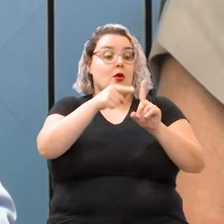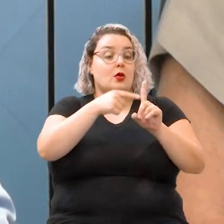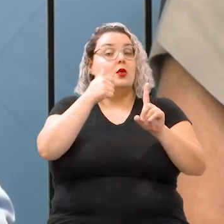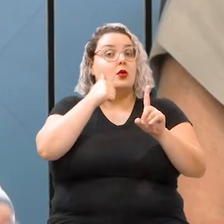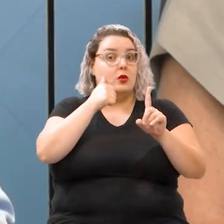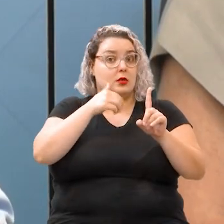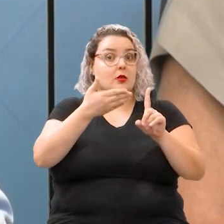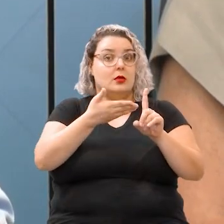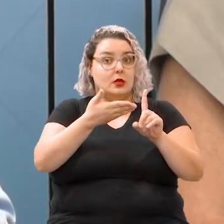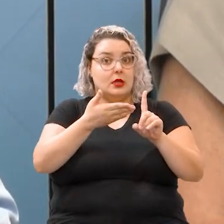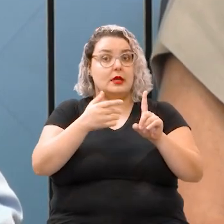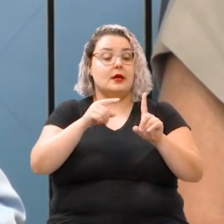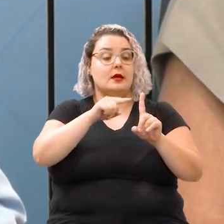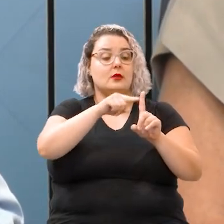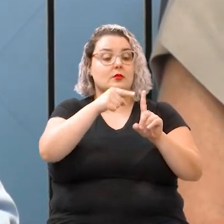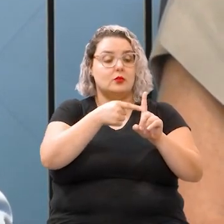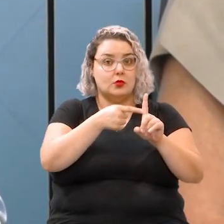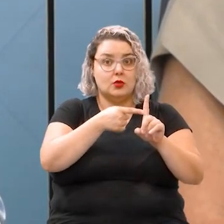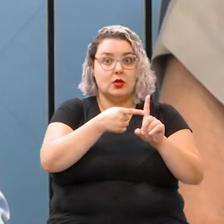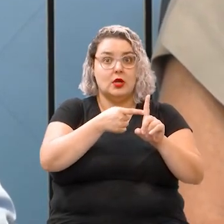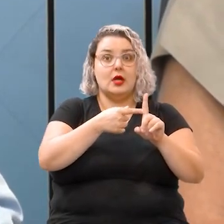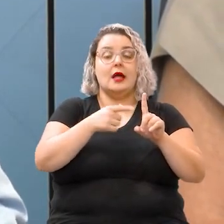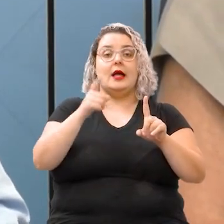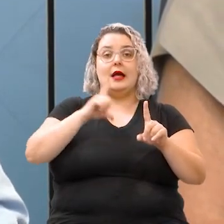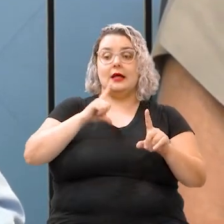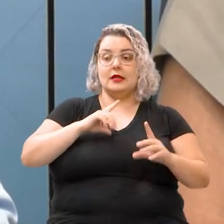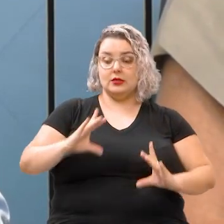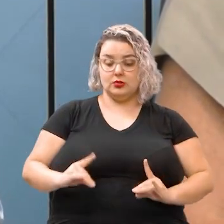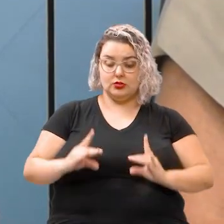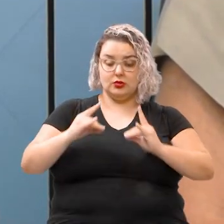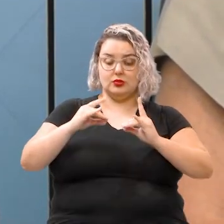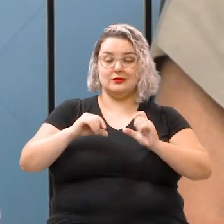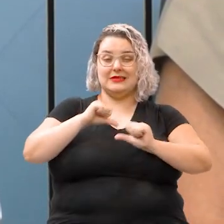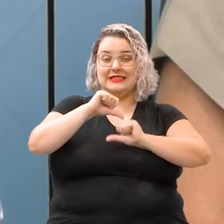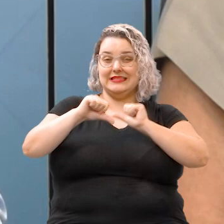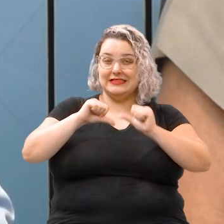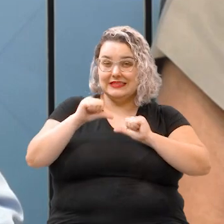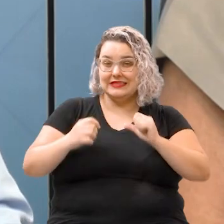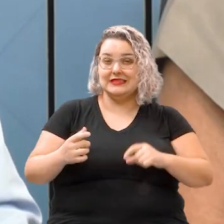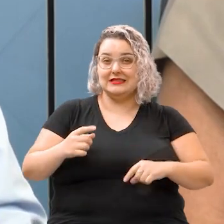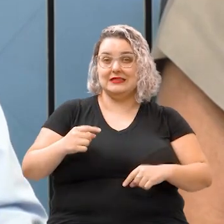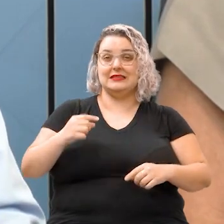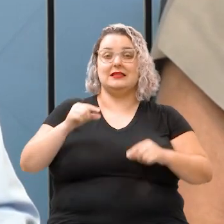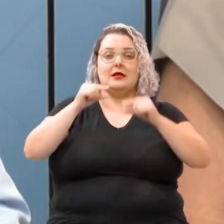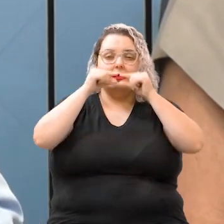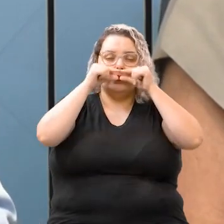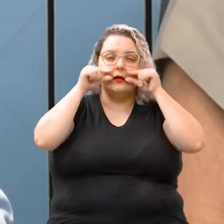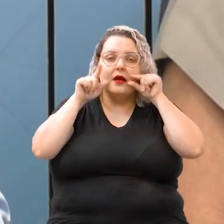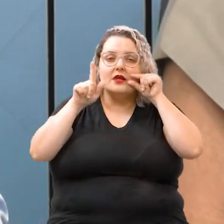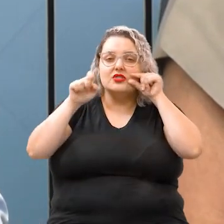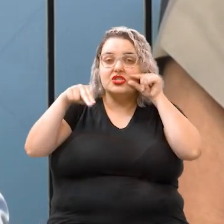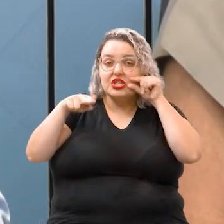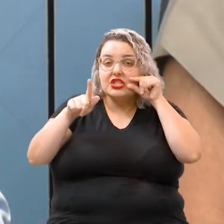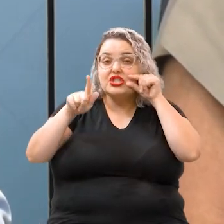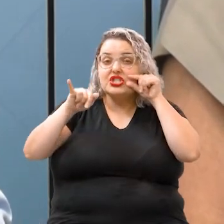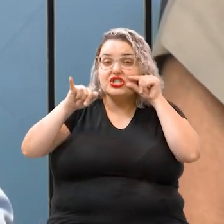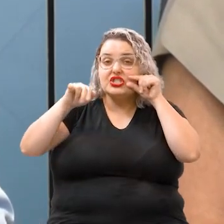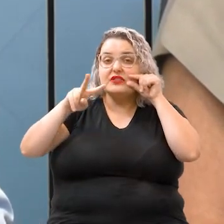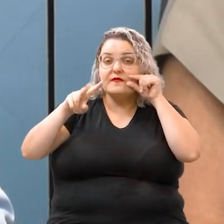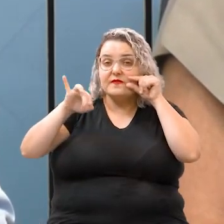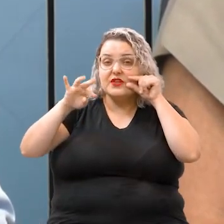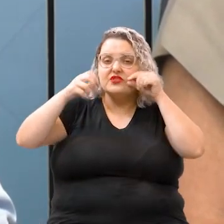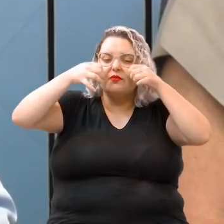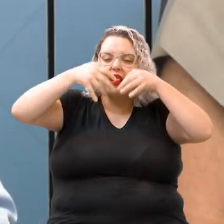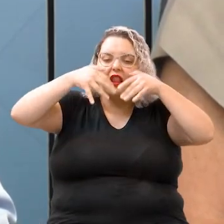vezes a resposta daquele problema periodontal, daquela gengivite, ela é muito mais intensa. Então, ela tem que tomar